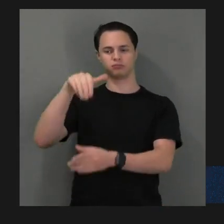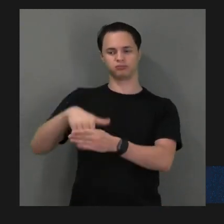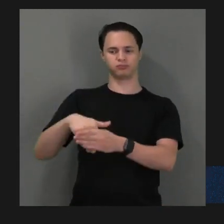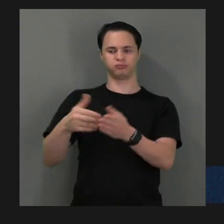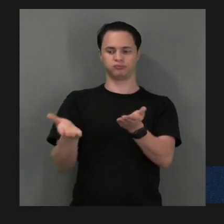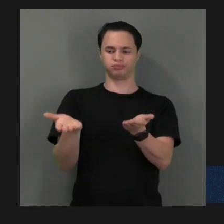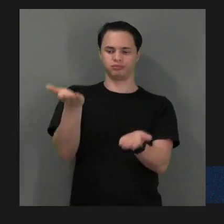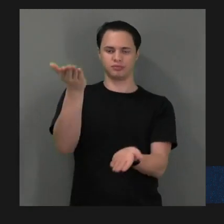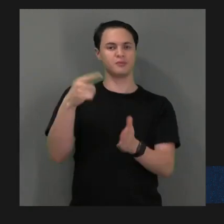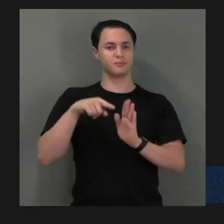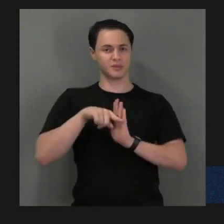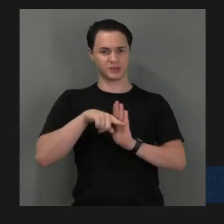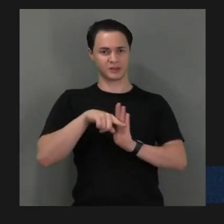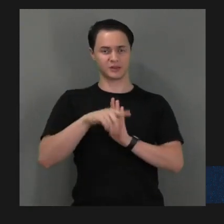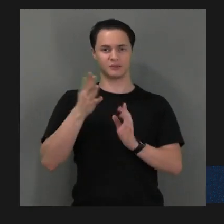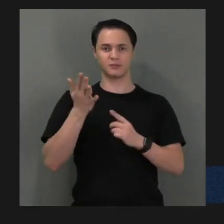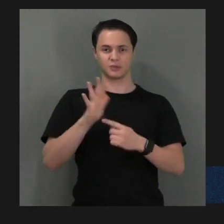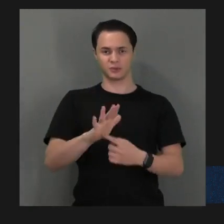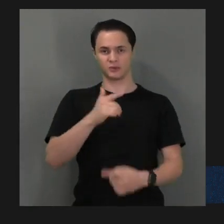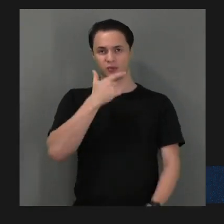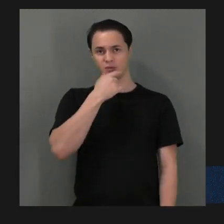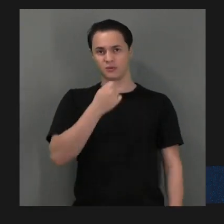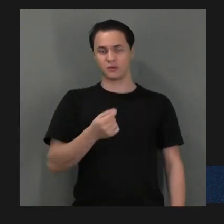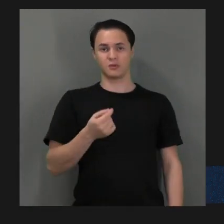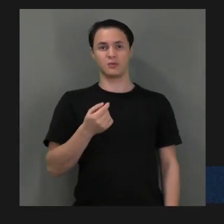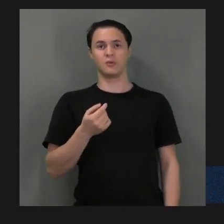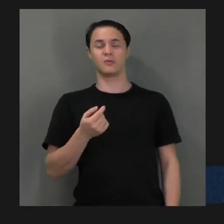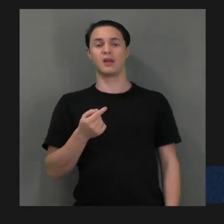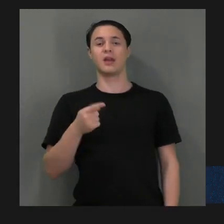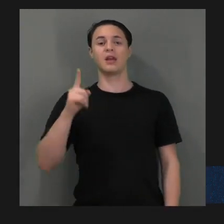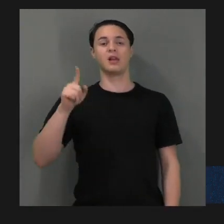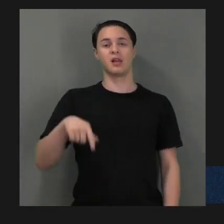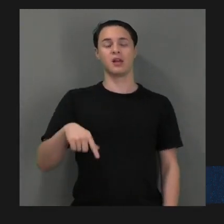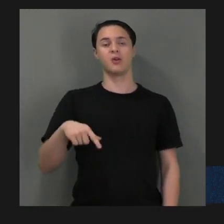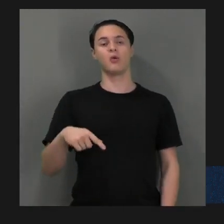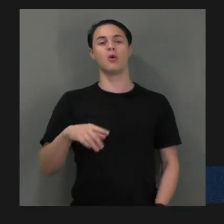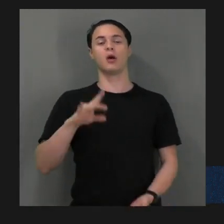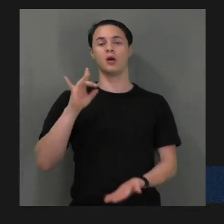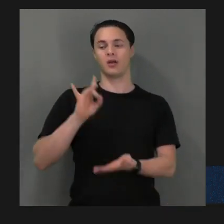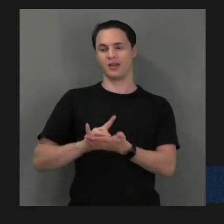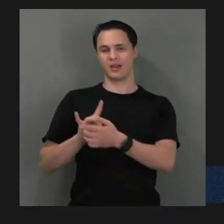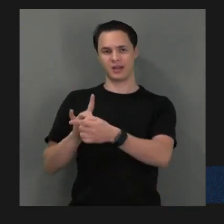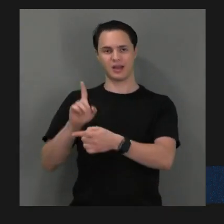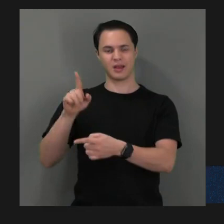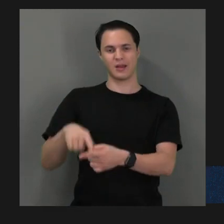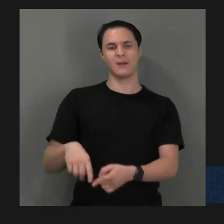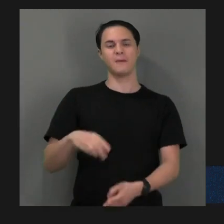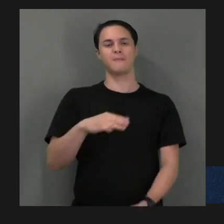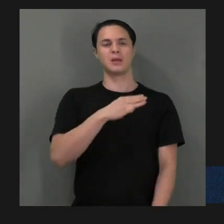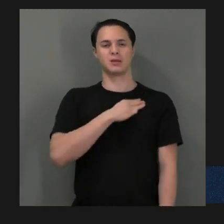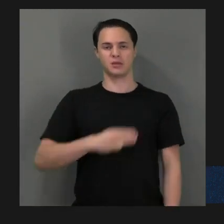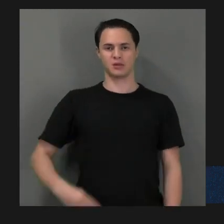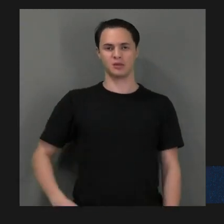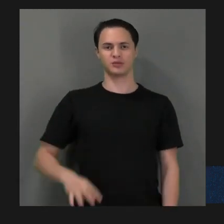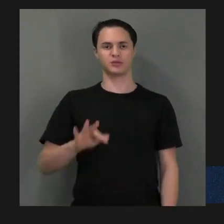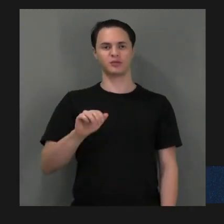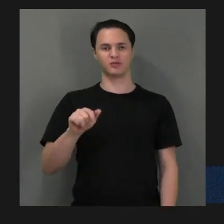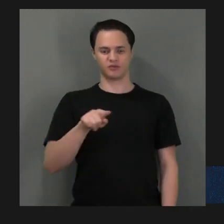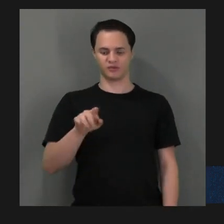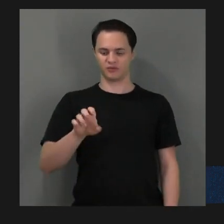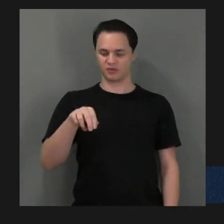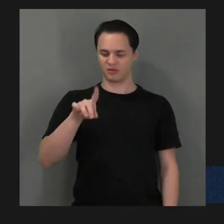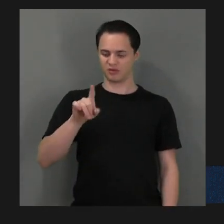candidato governista é justamente o atual ministro da Fazenda, Sérgio Massa, o gestor